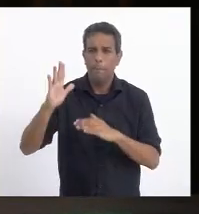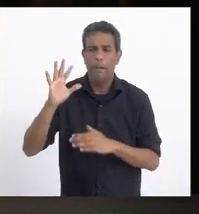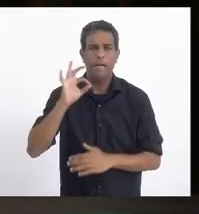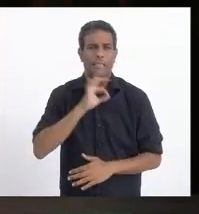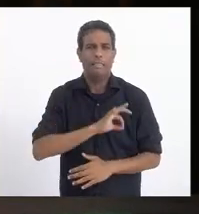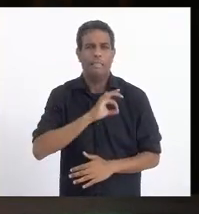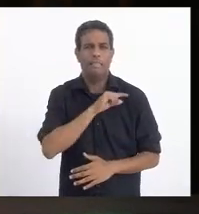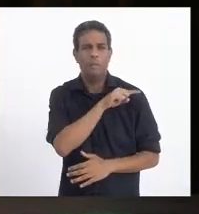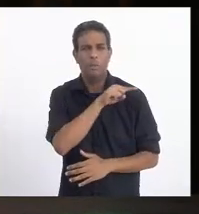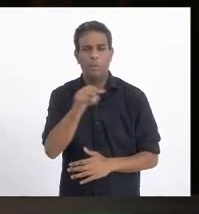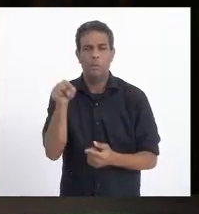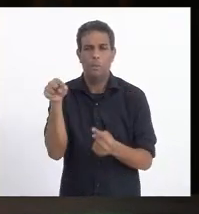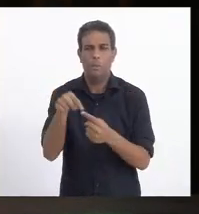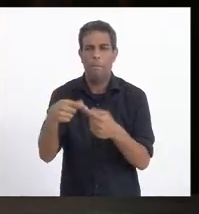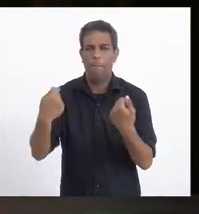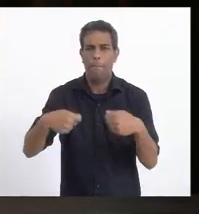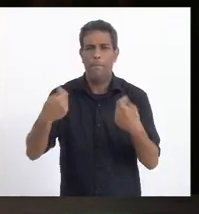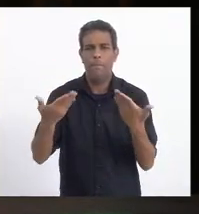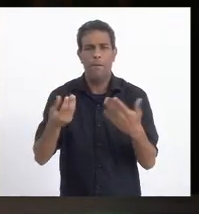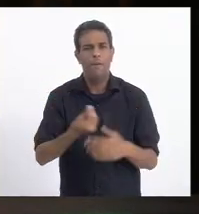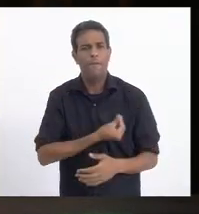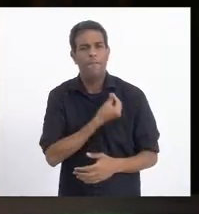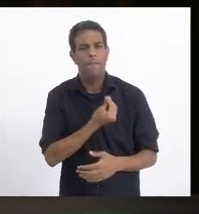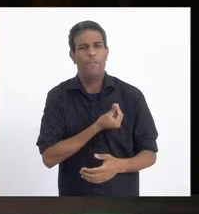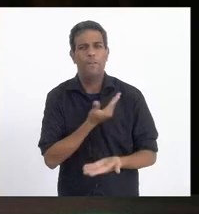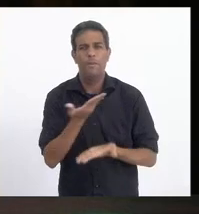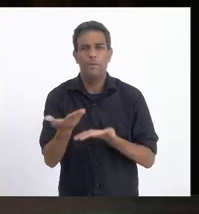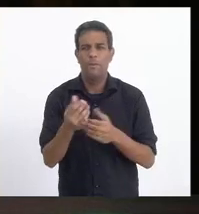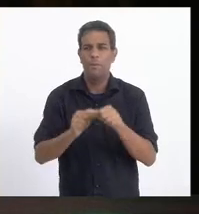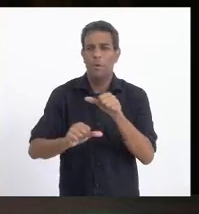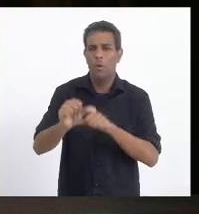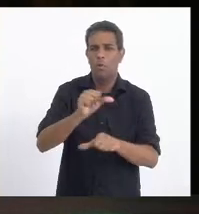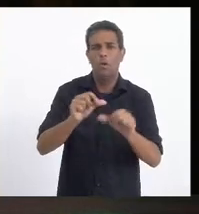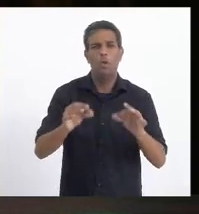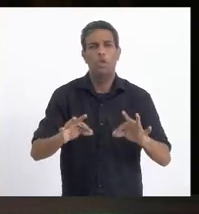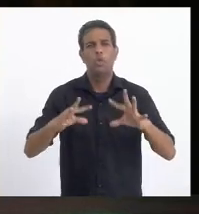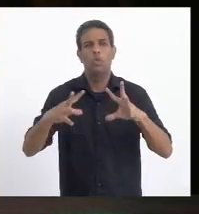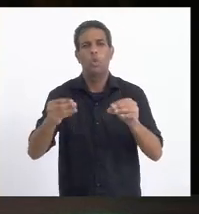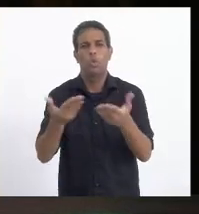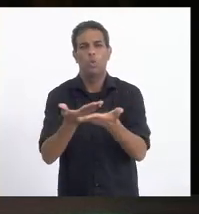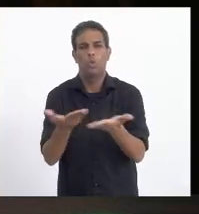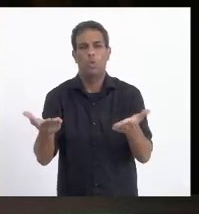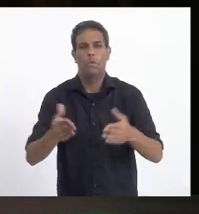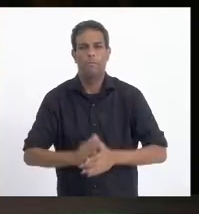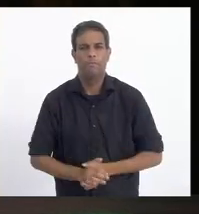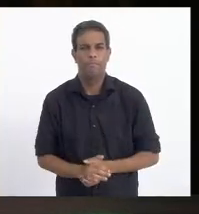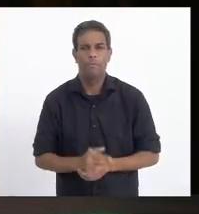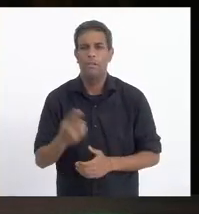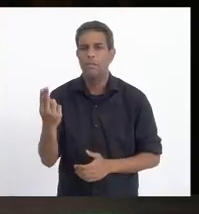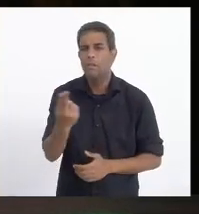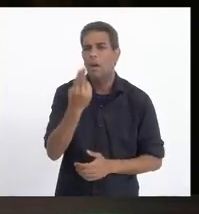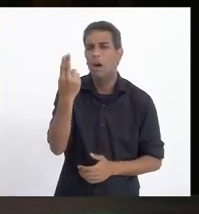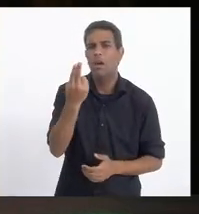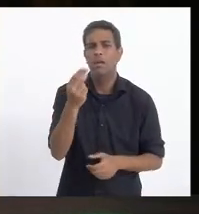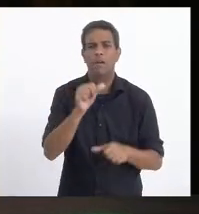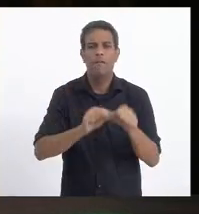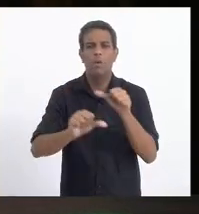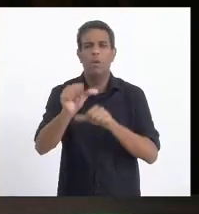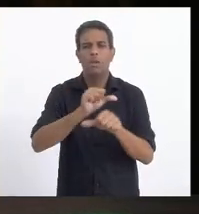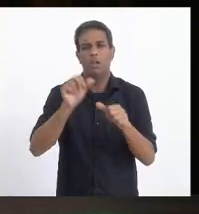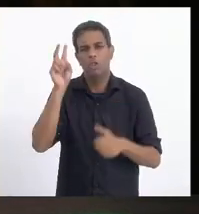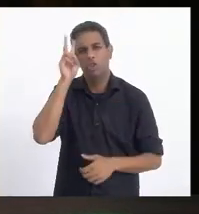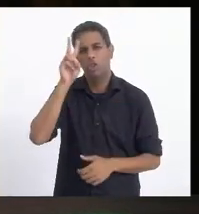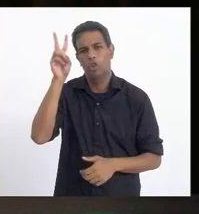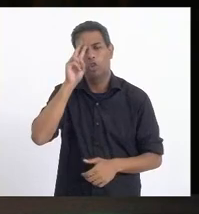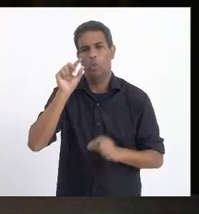e Isso sim que ele tinha que ter que a vida dele praticamente mudou radicalmente e não tem como realmente mudar essa